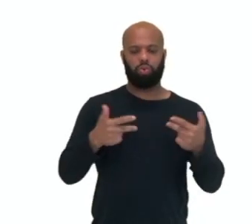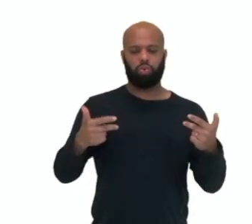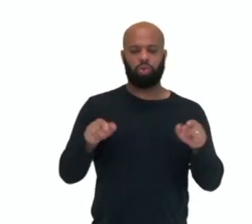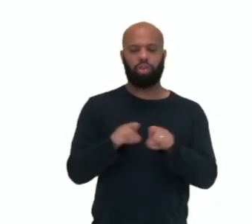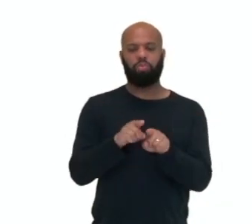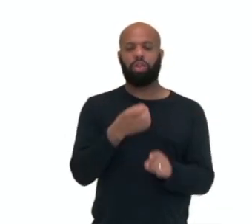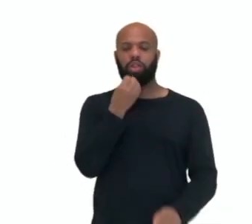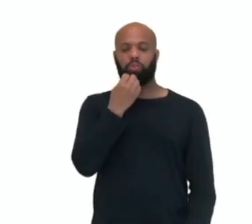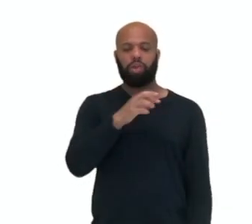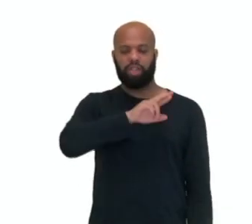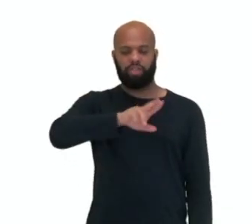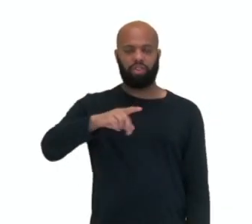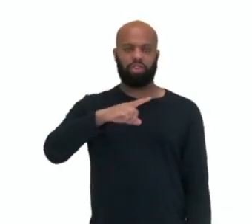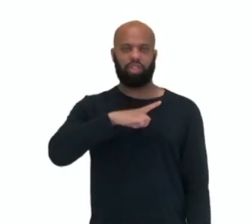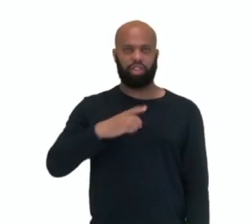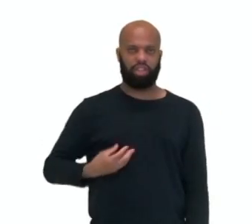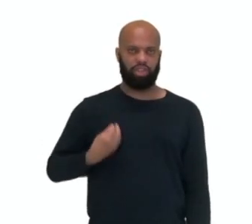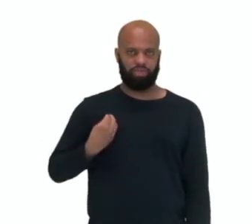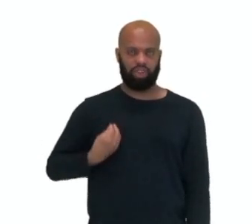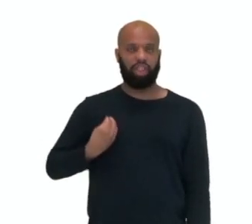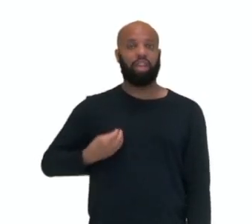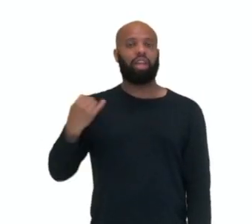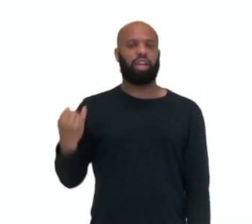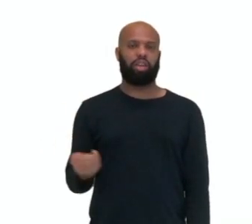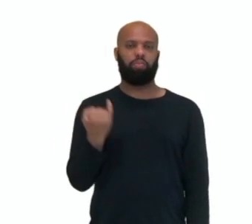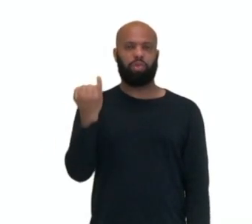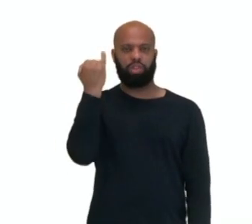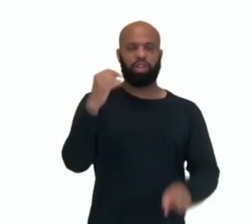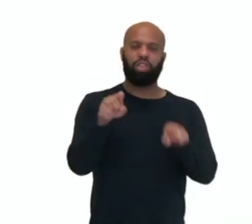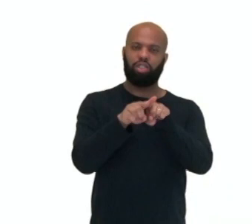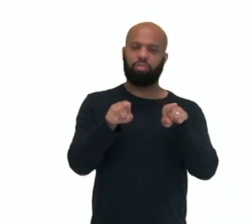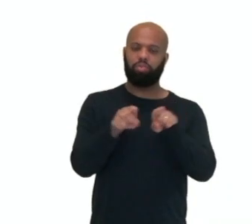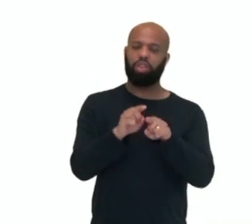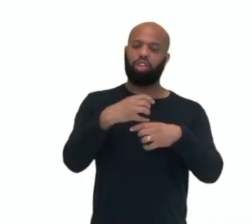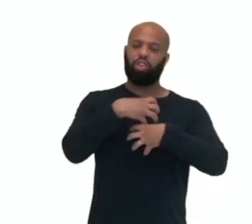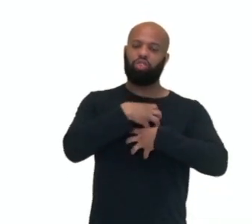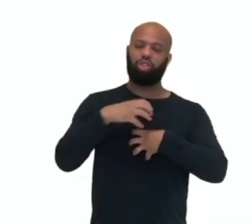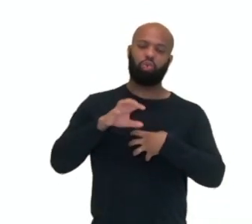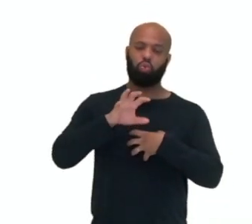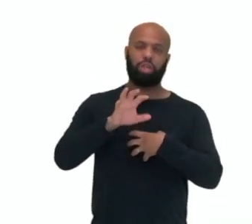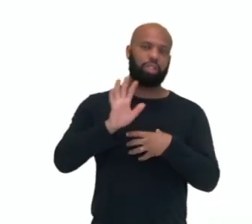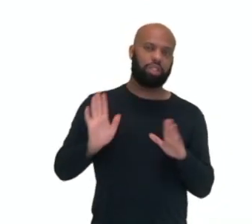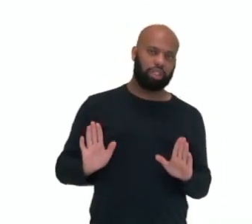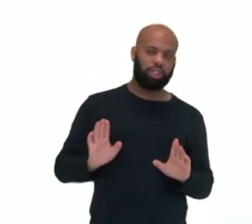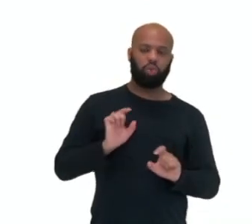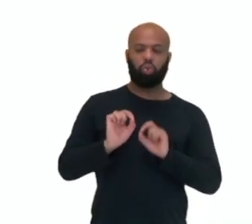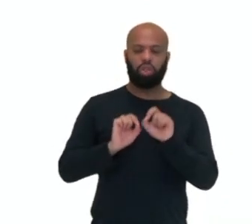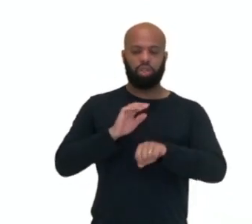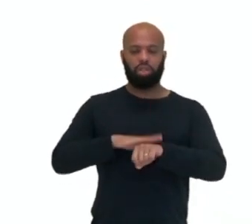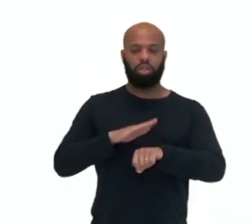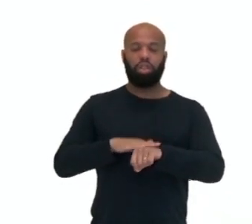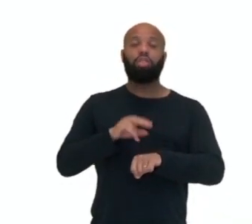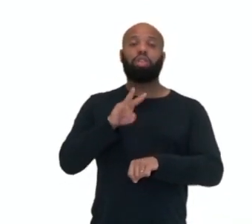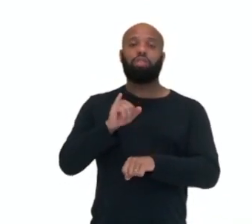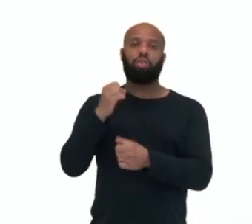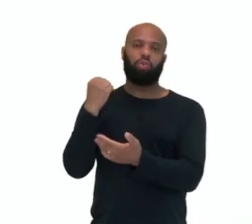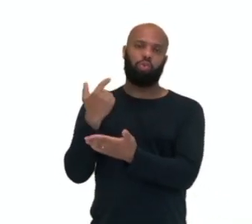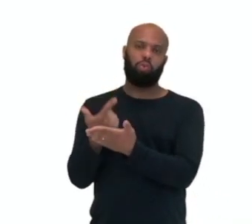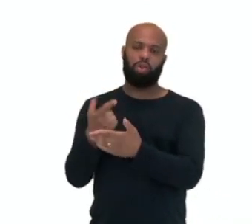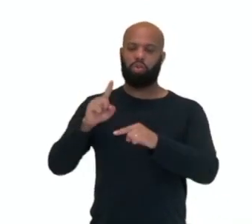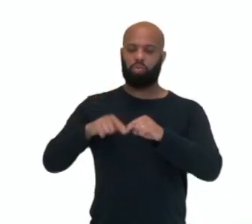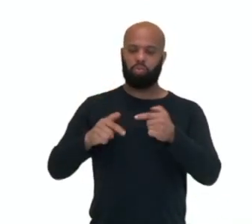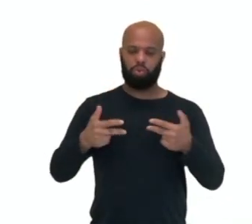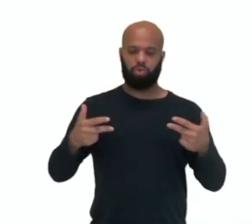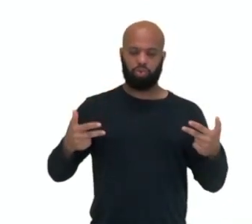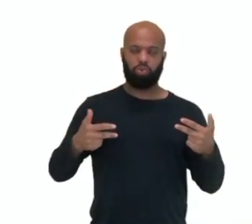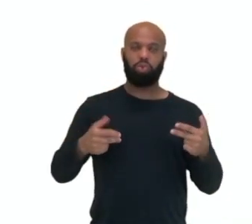falta dele na nossa vida, são bastante importantes para a gente levar em conta na hora que a gente compra um determinado produto, né?